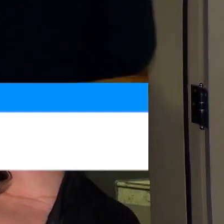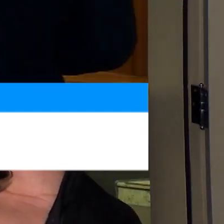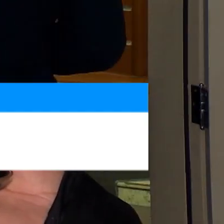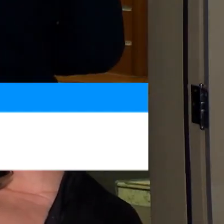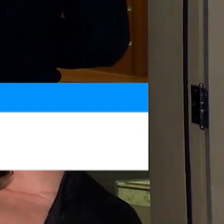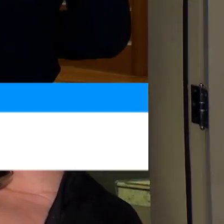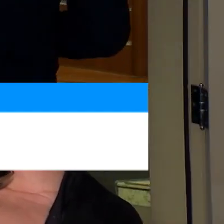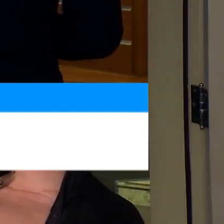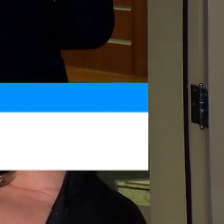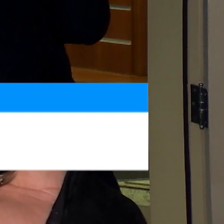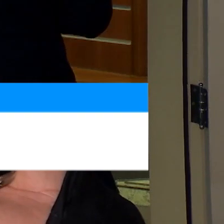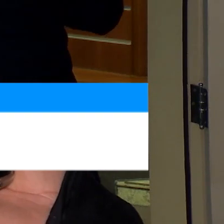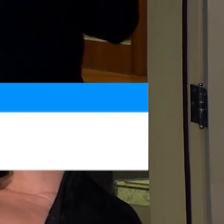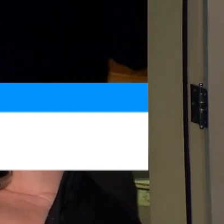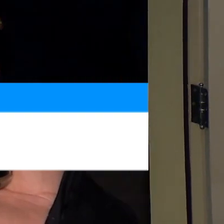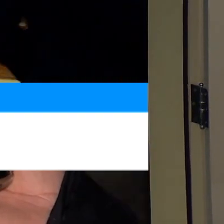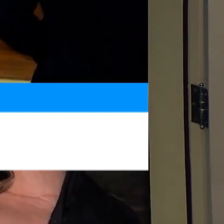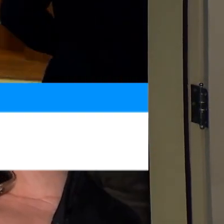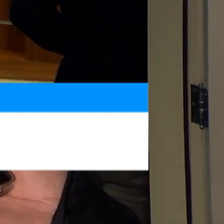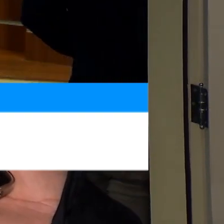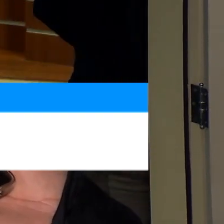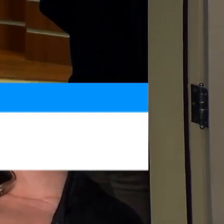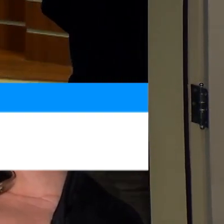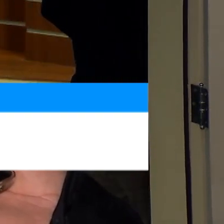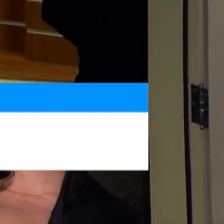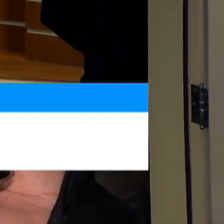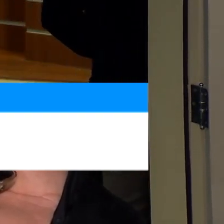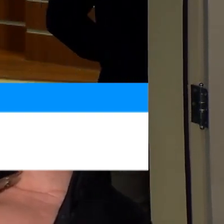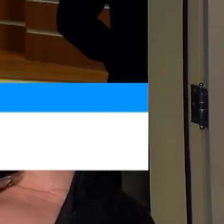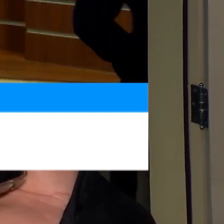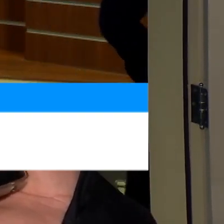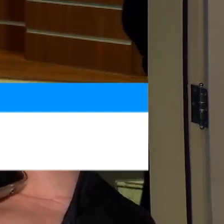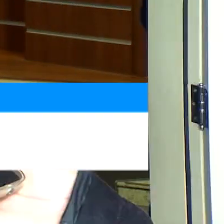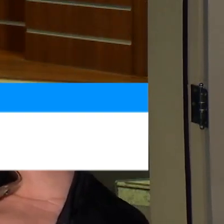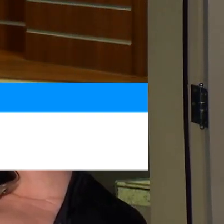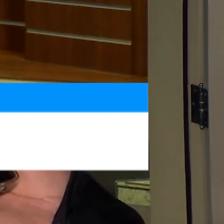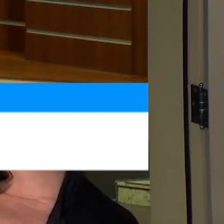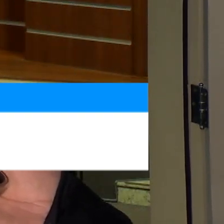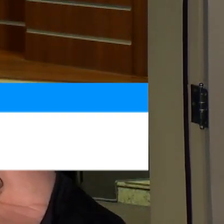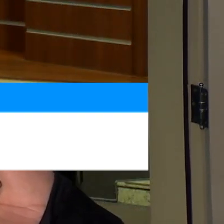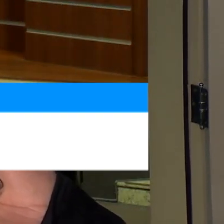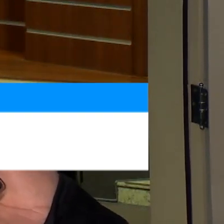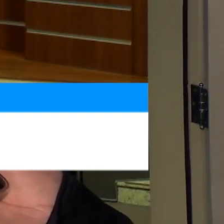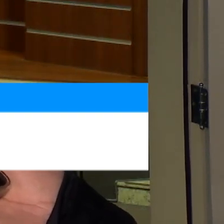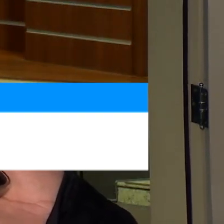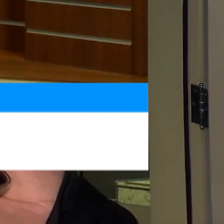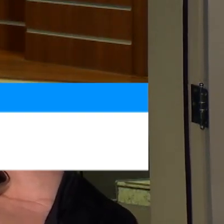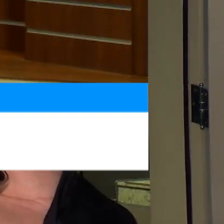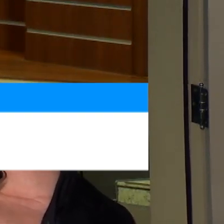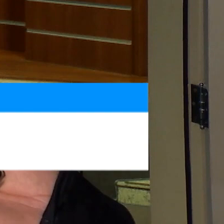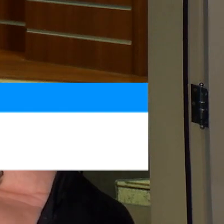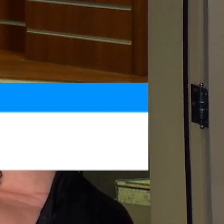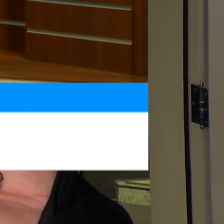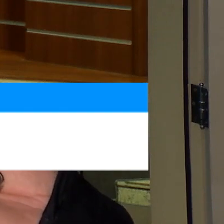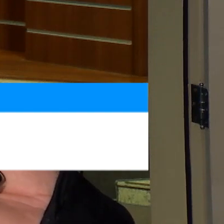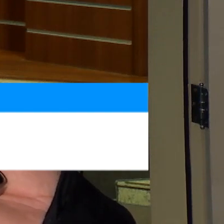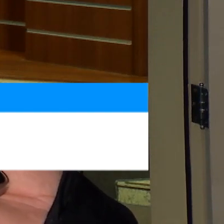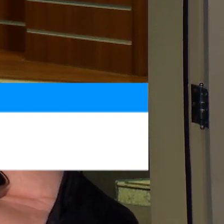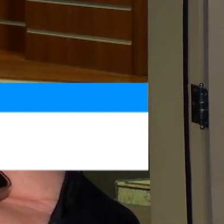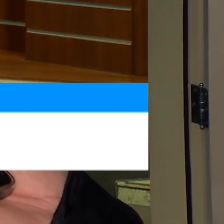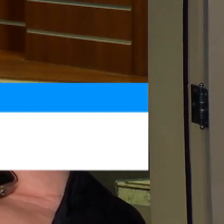das escolas do Legislativo para as Assembleias Legislativas, para o fortalecimento, né, do poder legislativo, não só